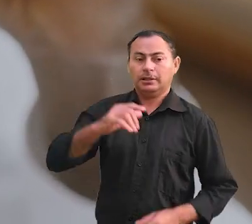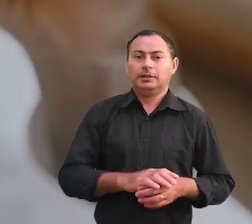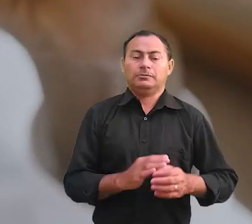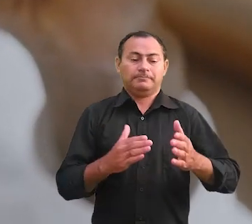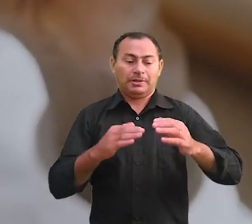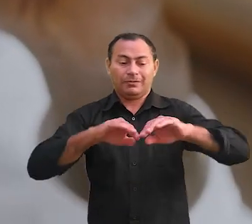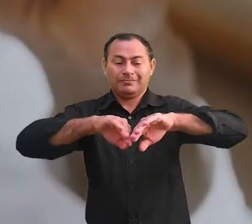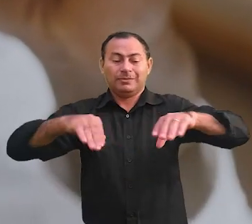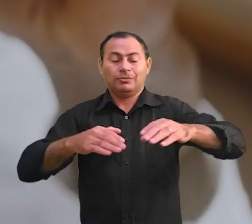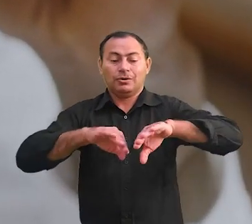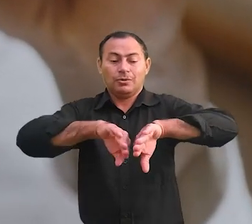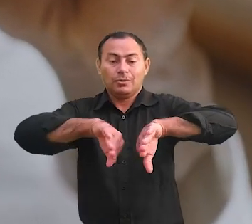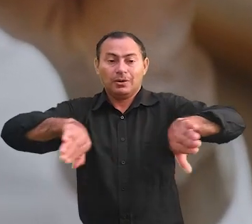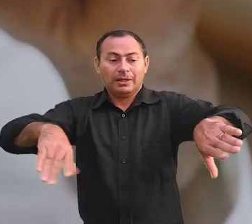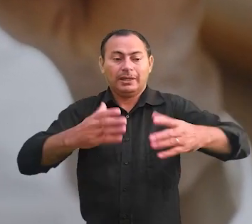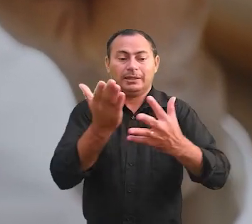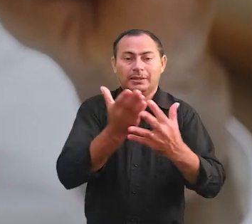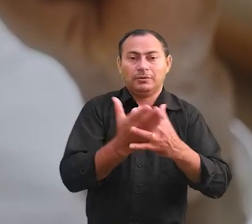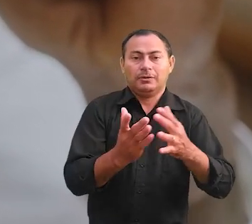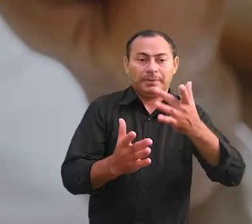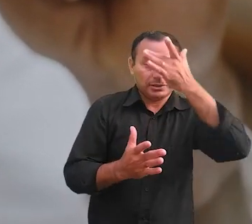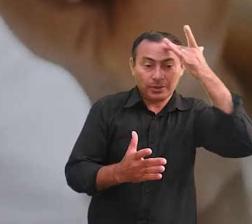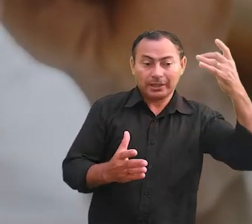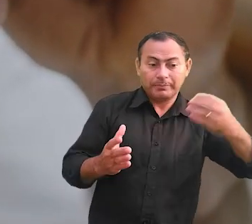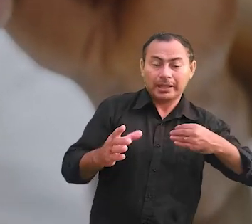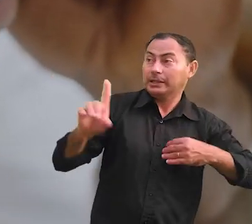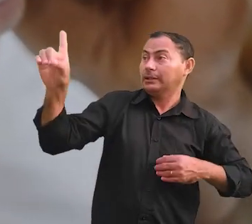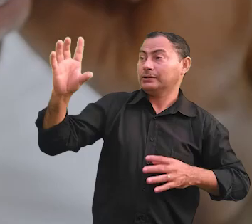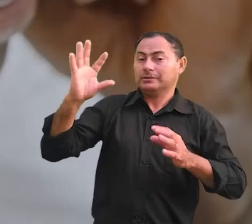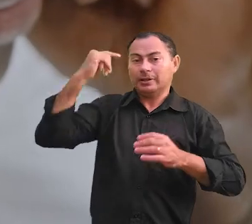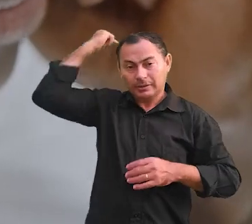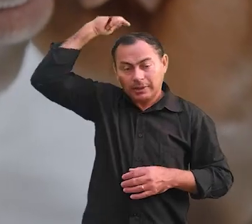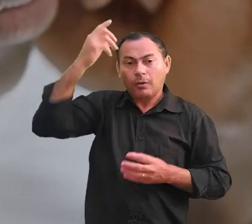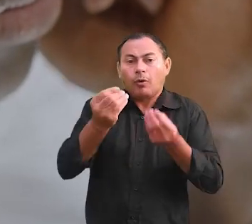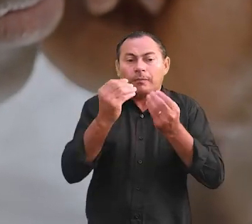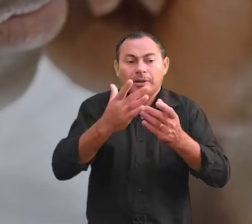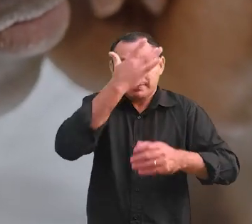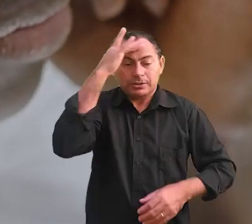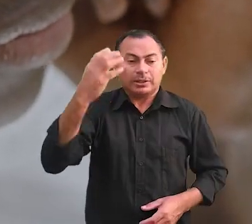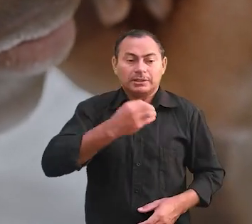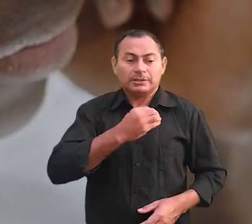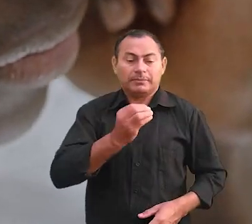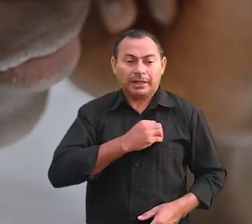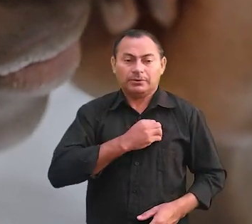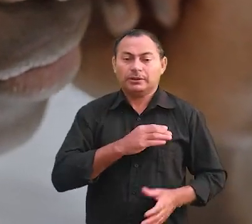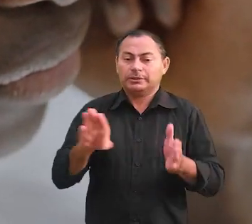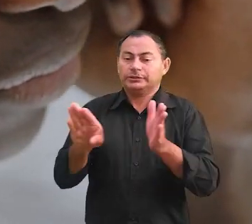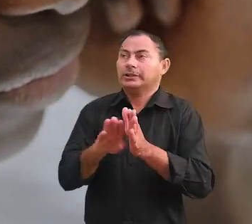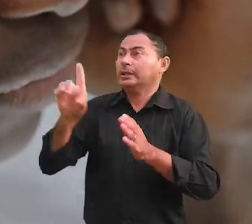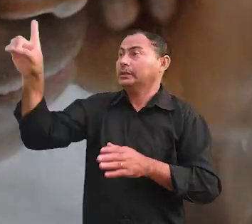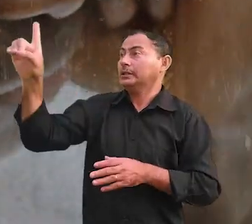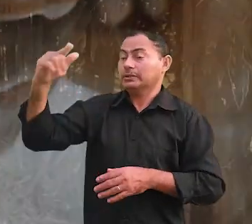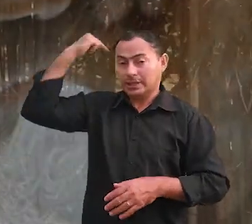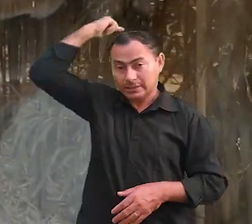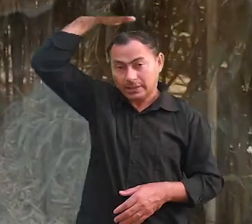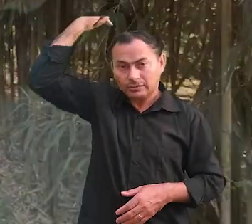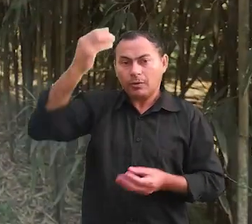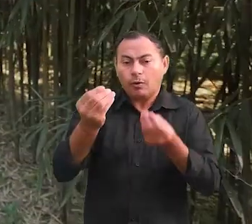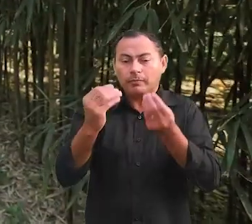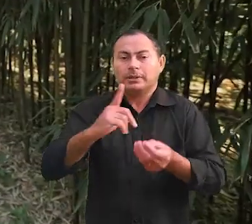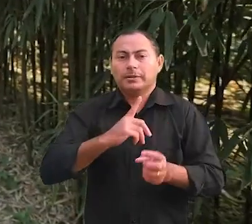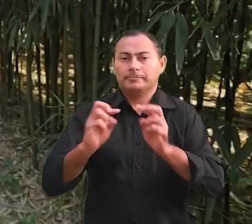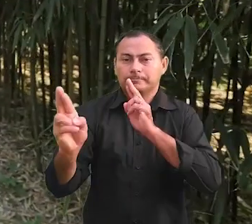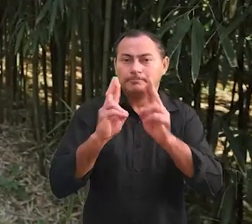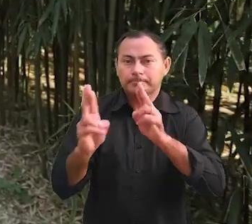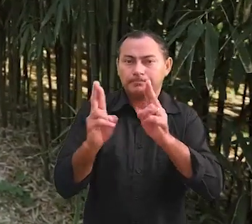tanto e um Grande Abismo entre eles como é que esse homem pecador chega o Deus santo como